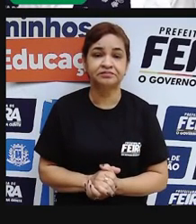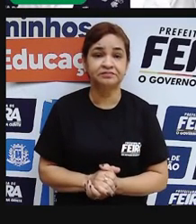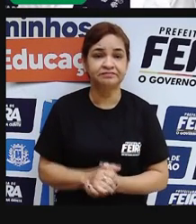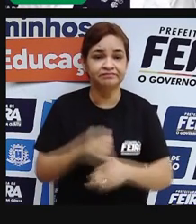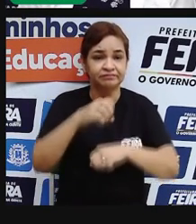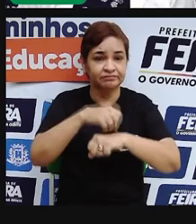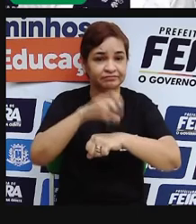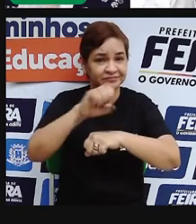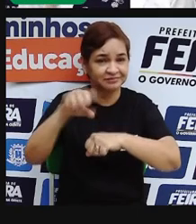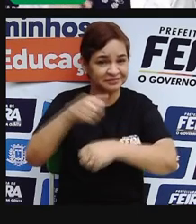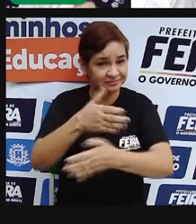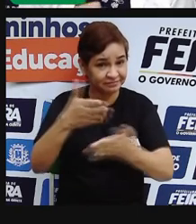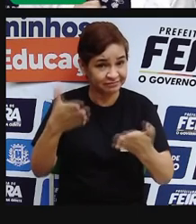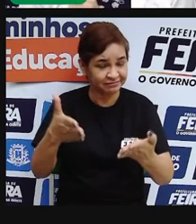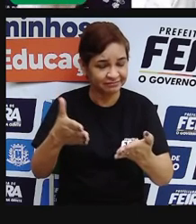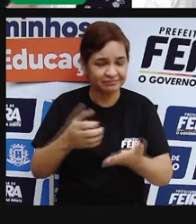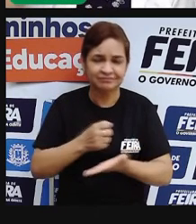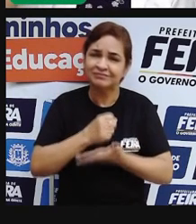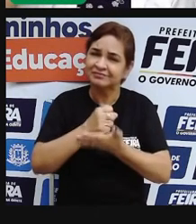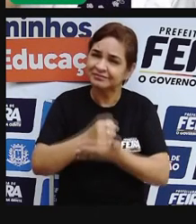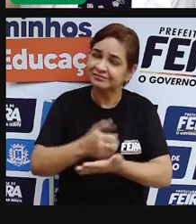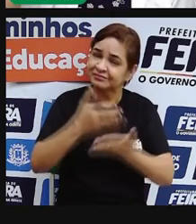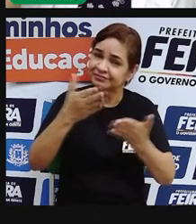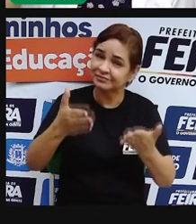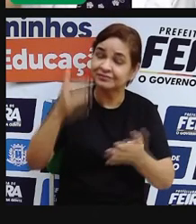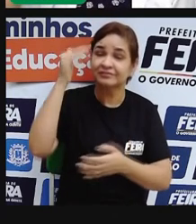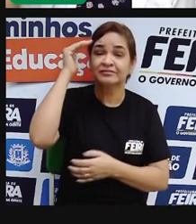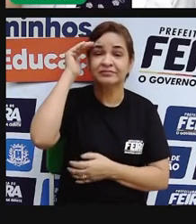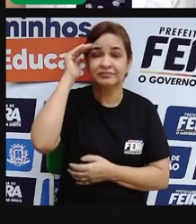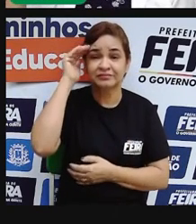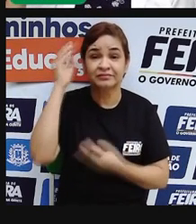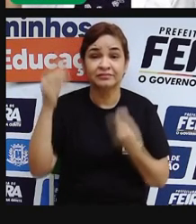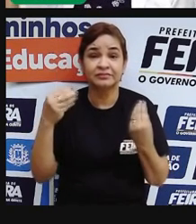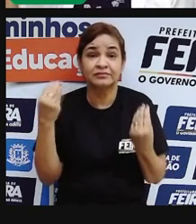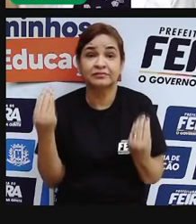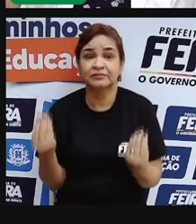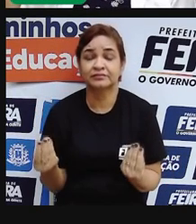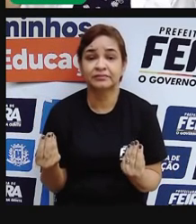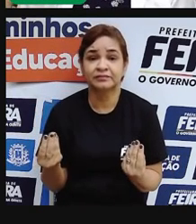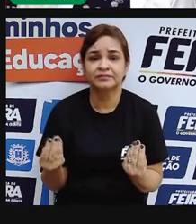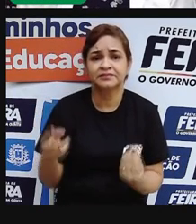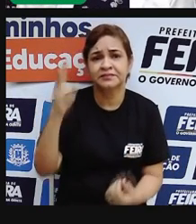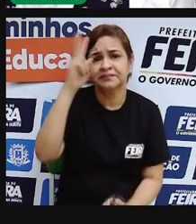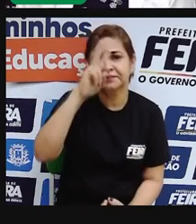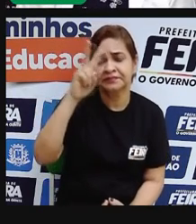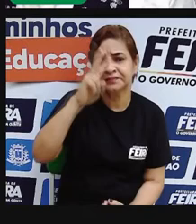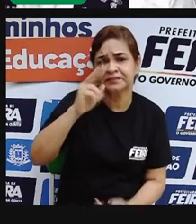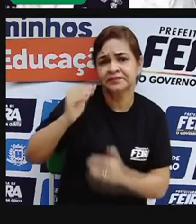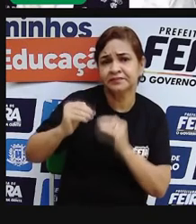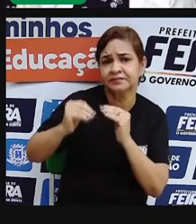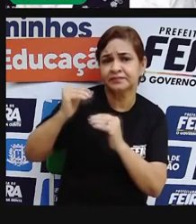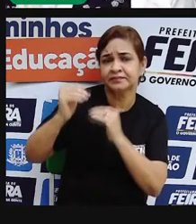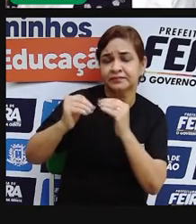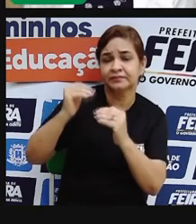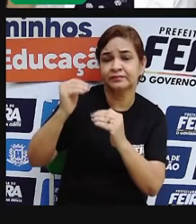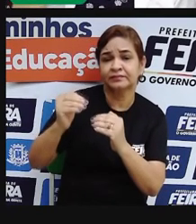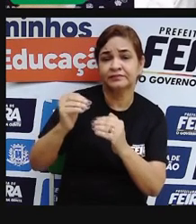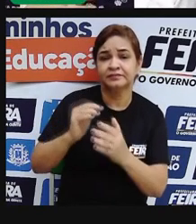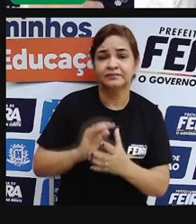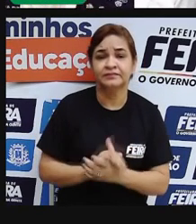em algumas dicas que vai ajudar vocês entender como a memória é construída